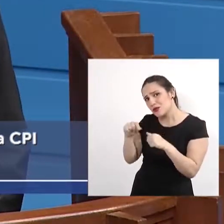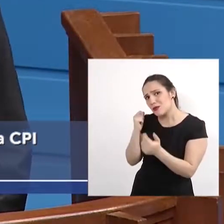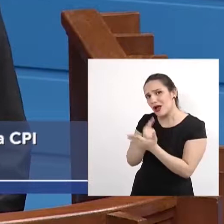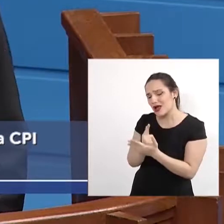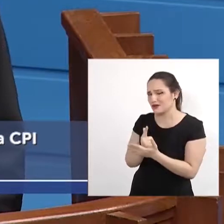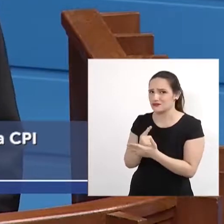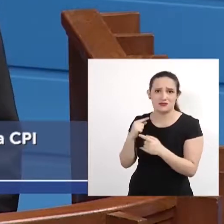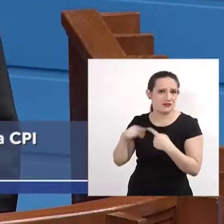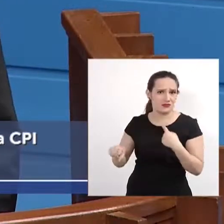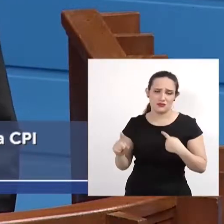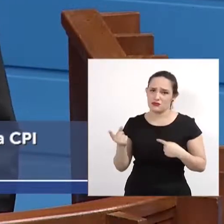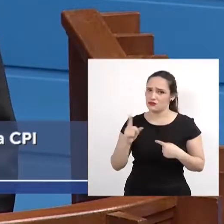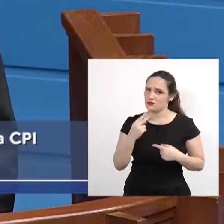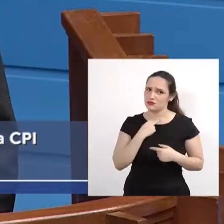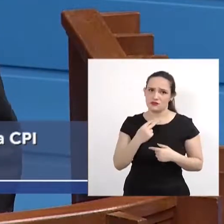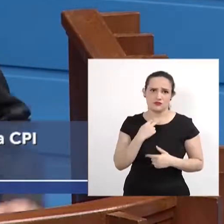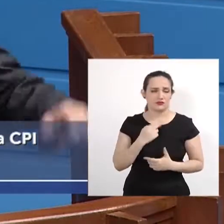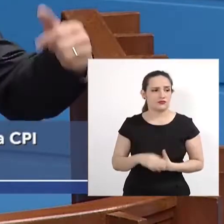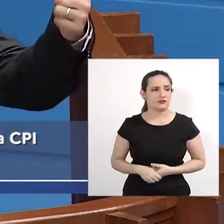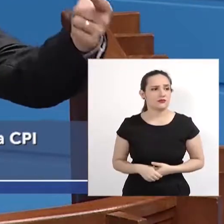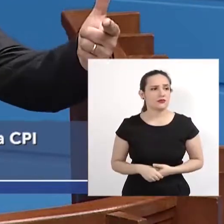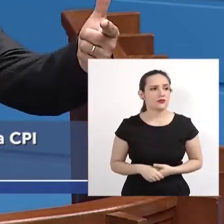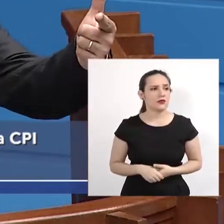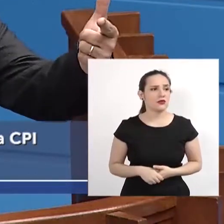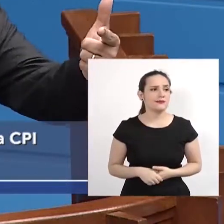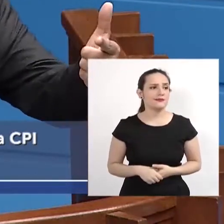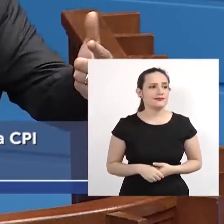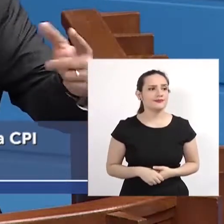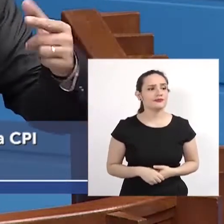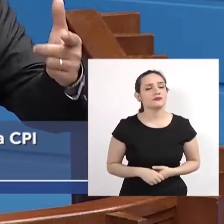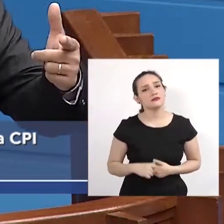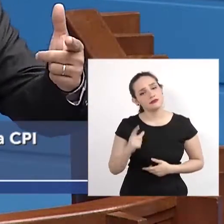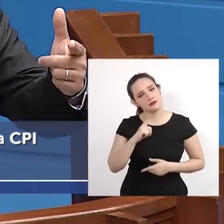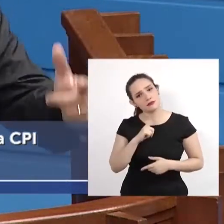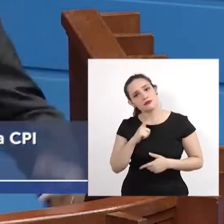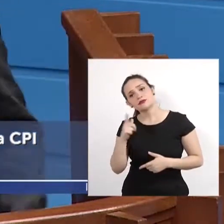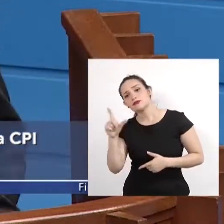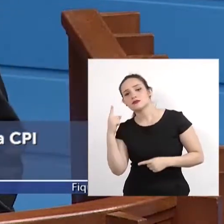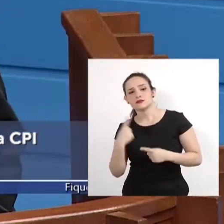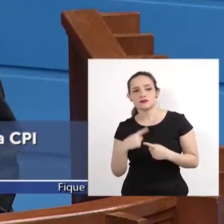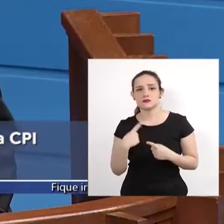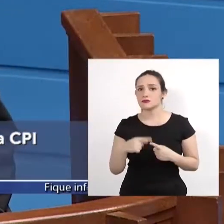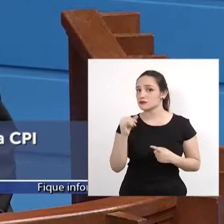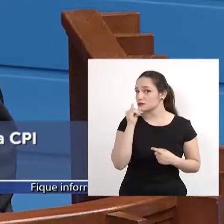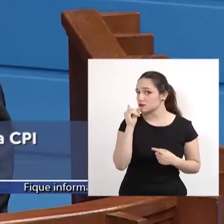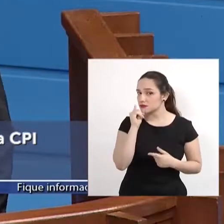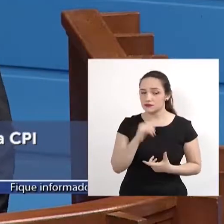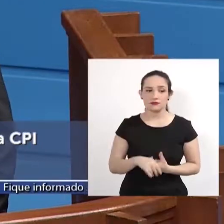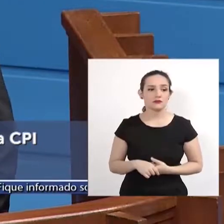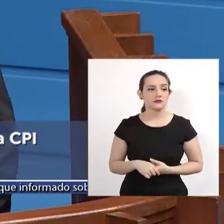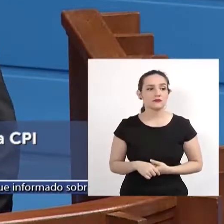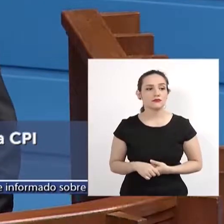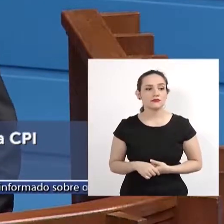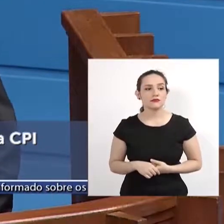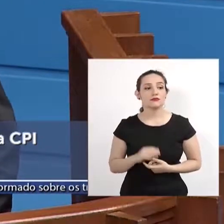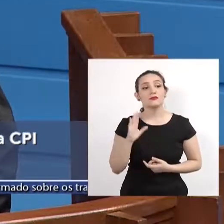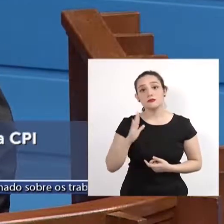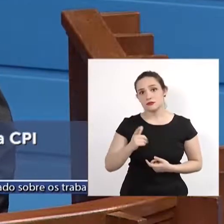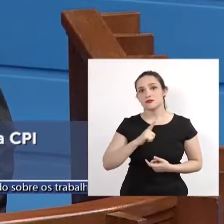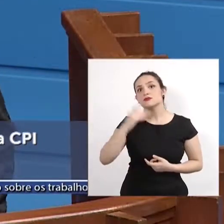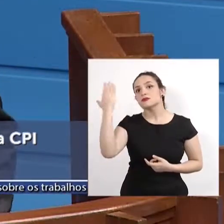algo que tinha que ser retirado. Porque existem outras razões. Por exemplo, já foi